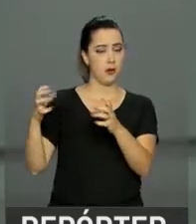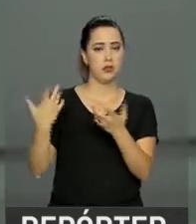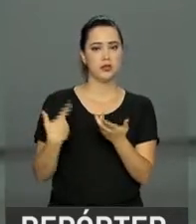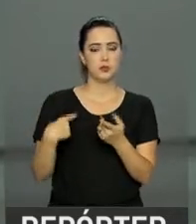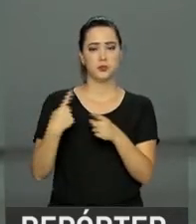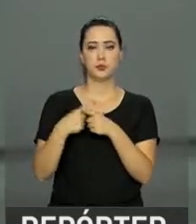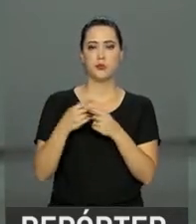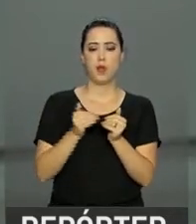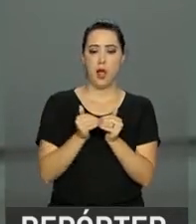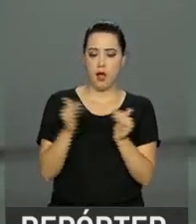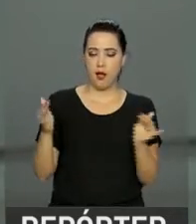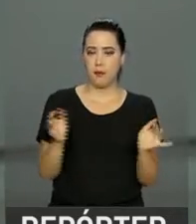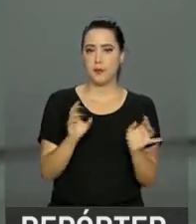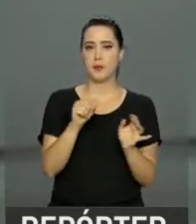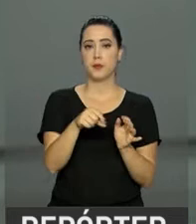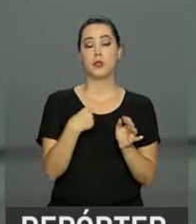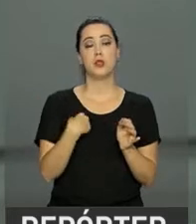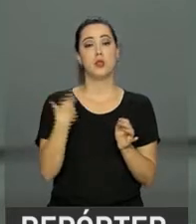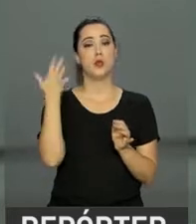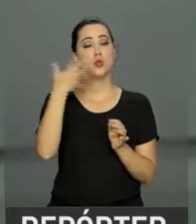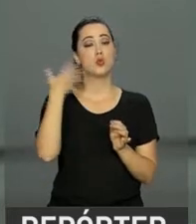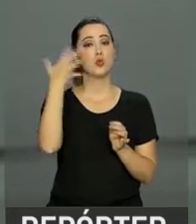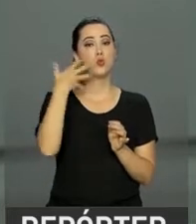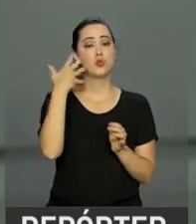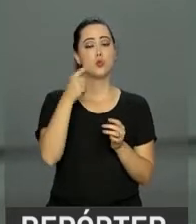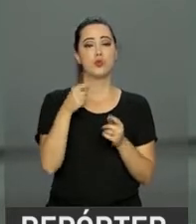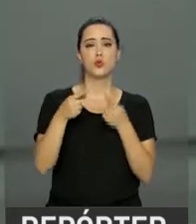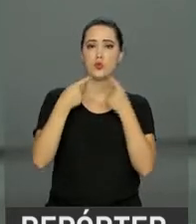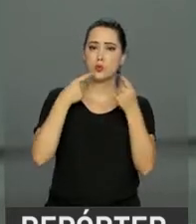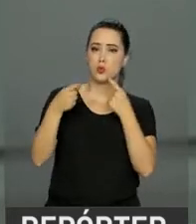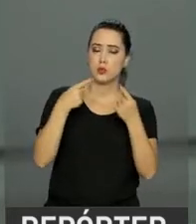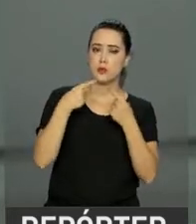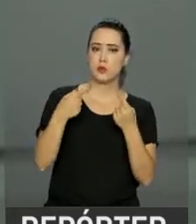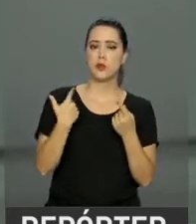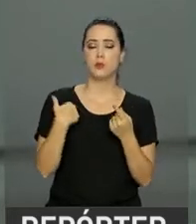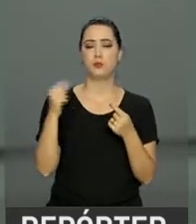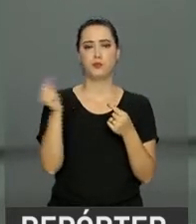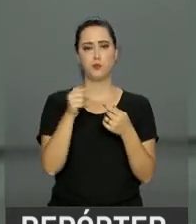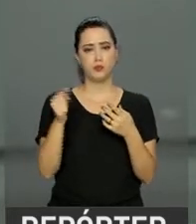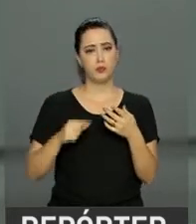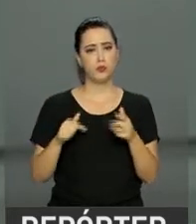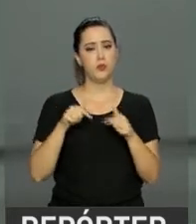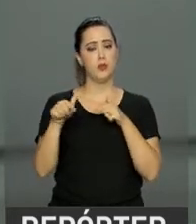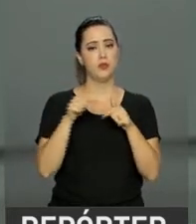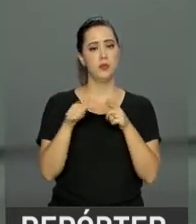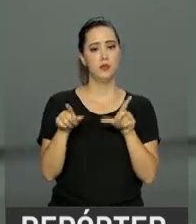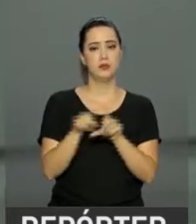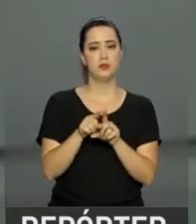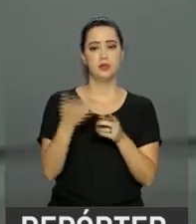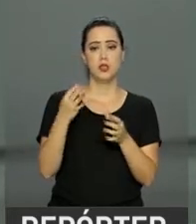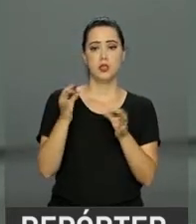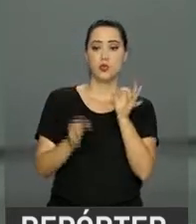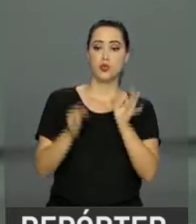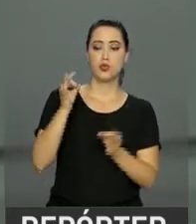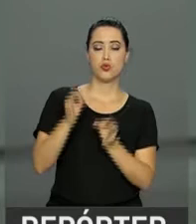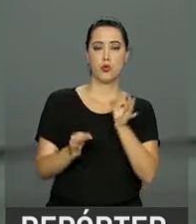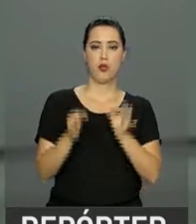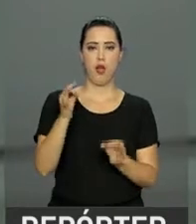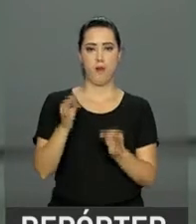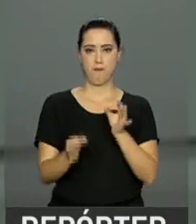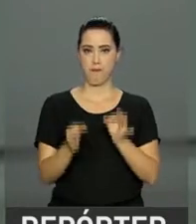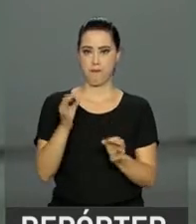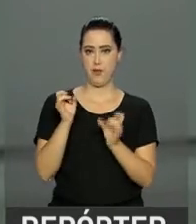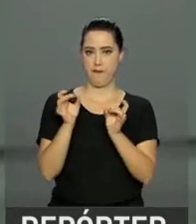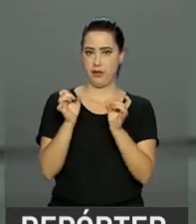mundial do comércio que tem entre outras funções o papel de arbitrar disputas